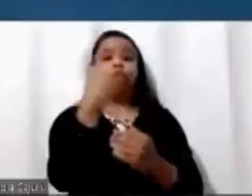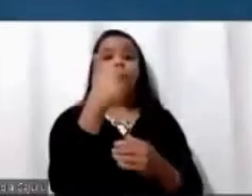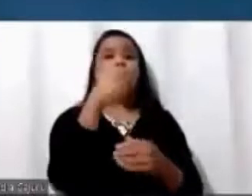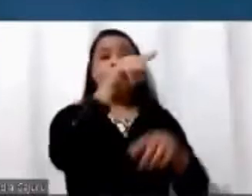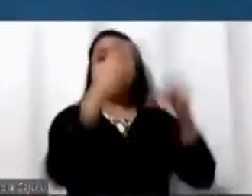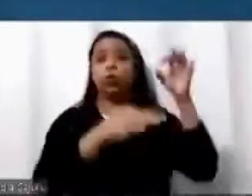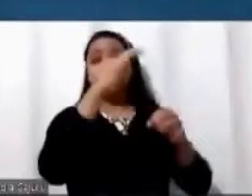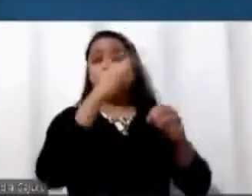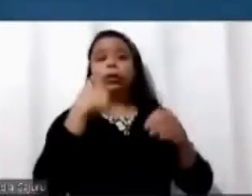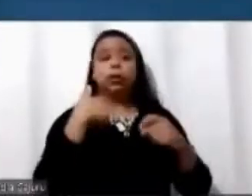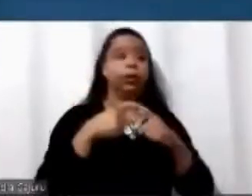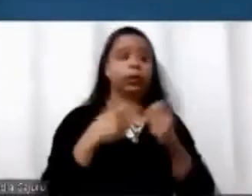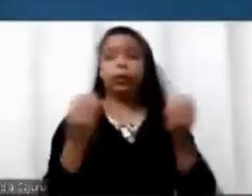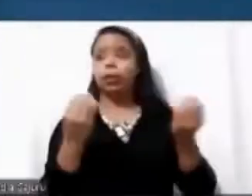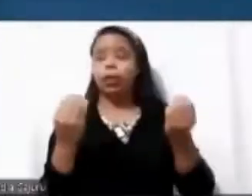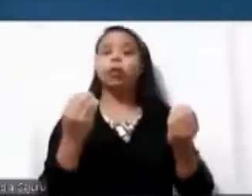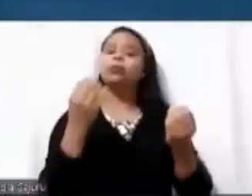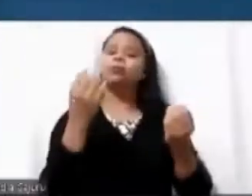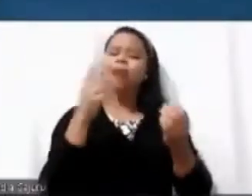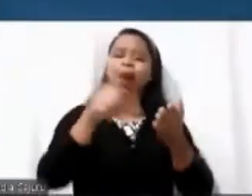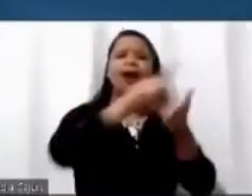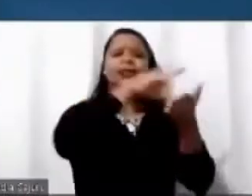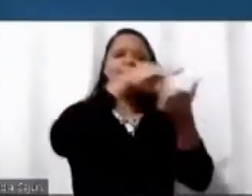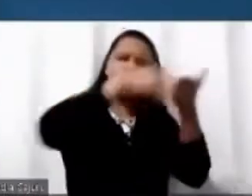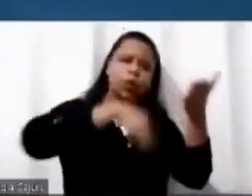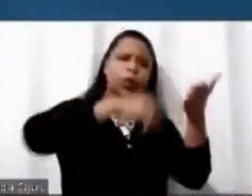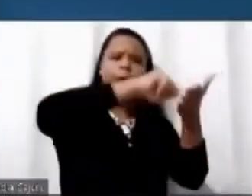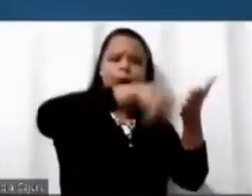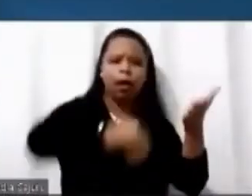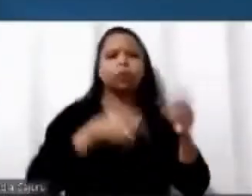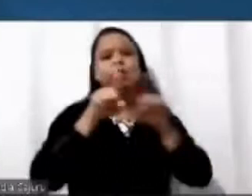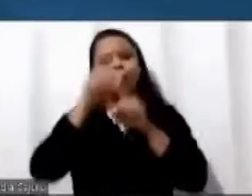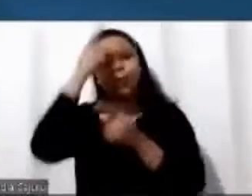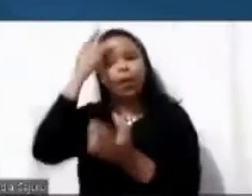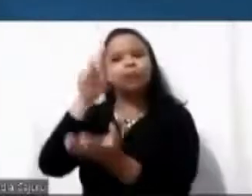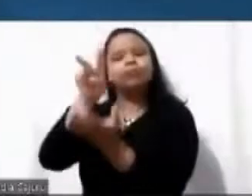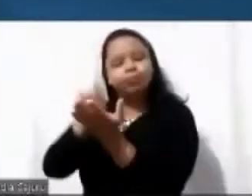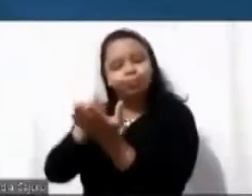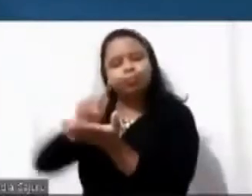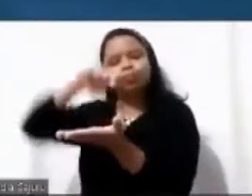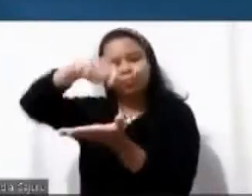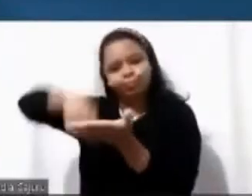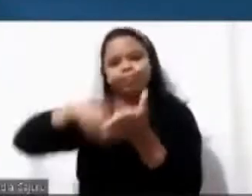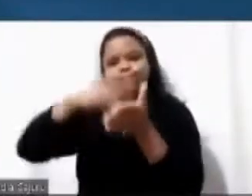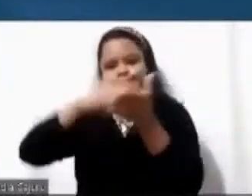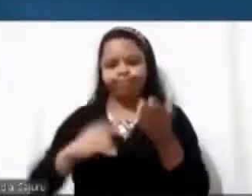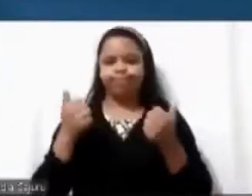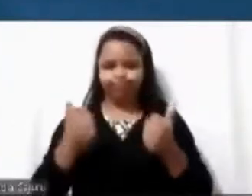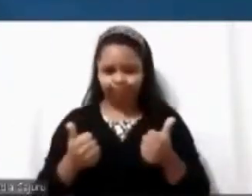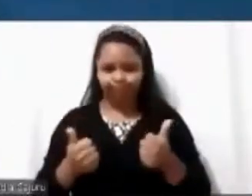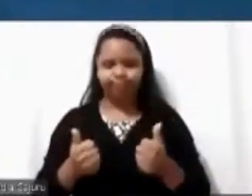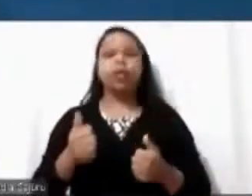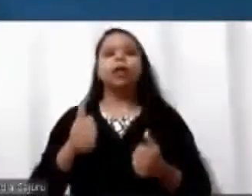nós realmente estamos alertando toda essa classe, né? Foi brilhante todas